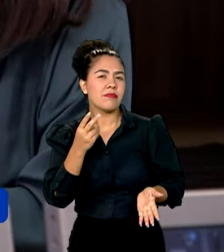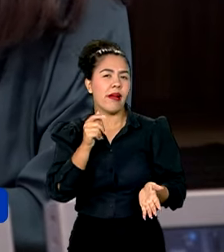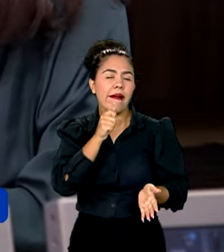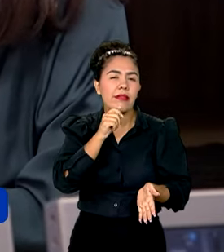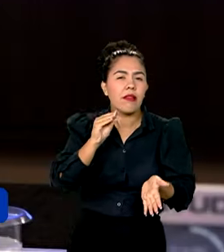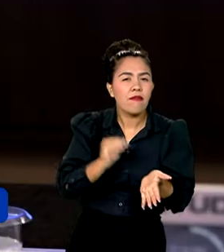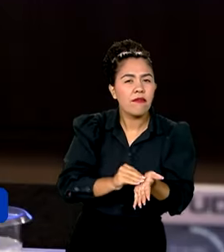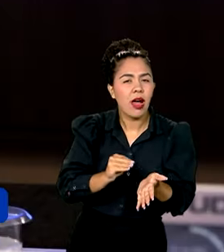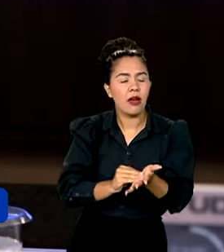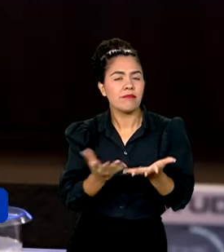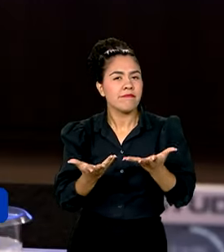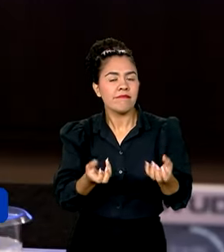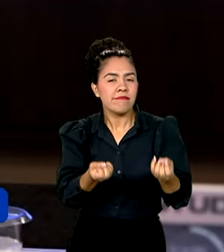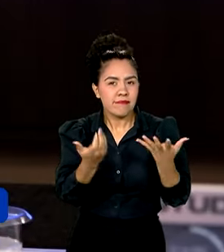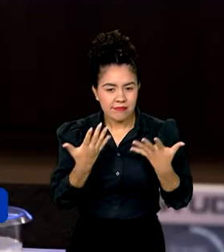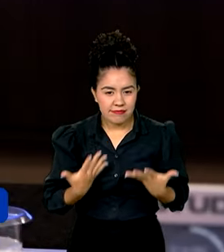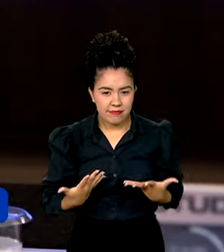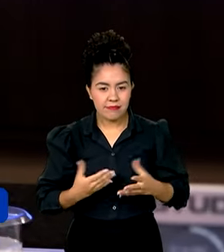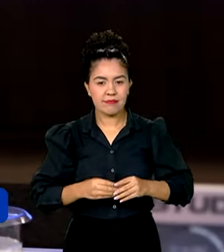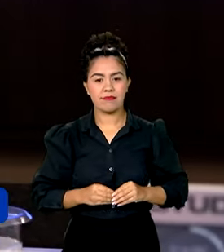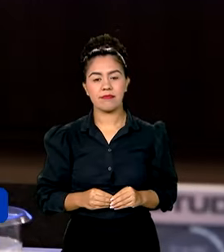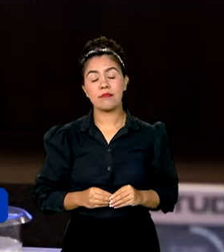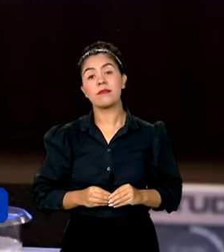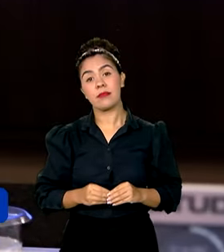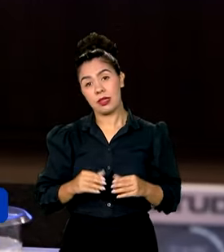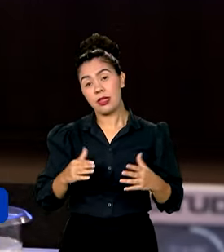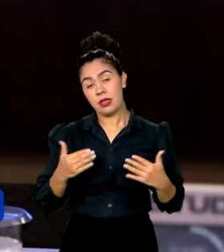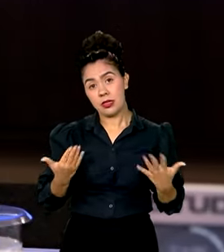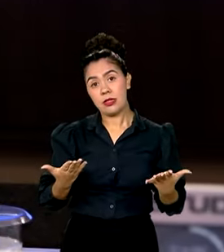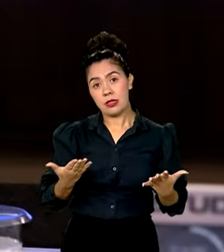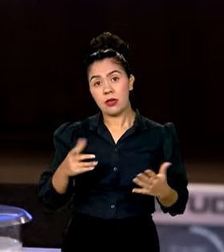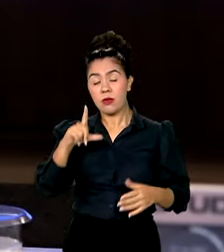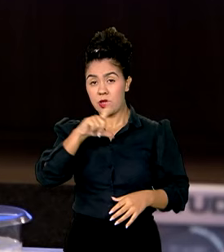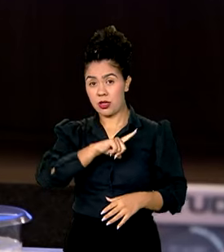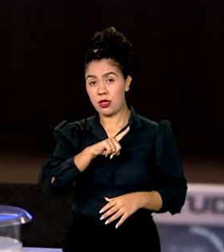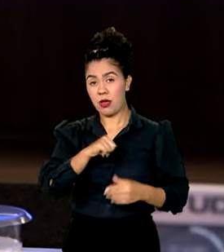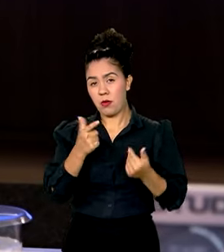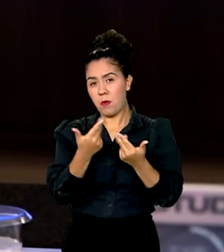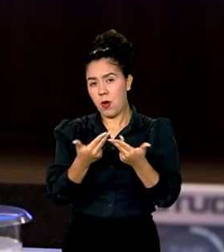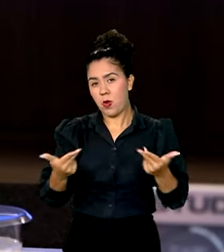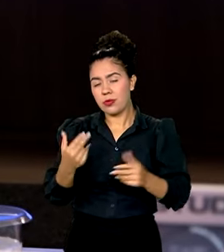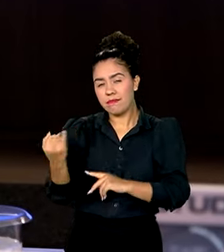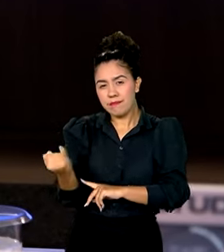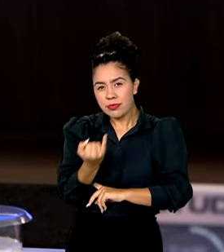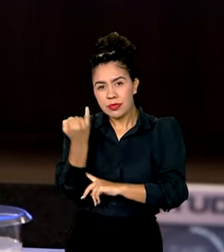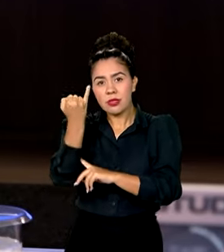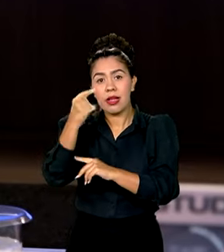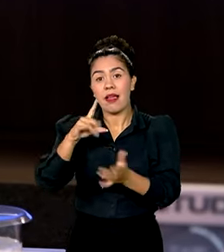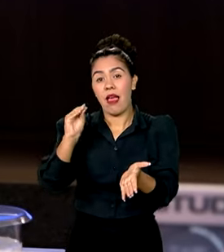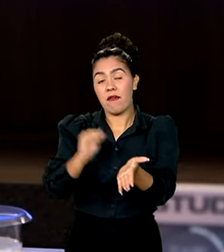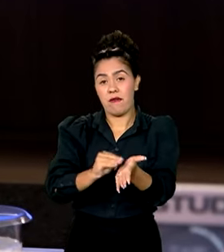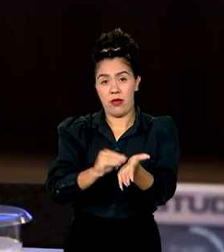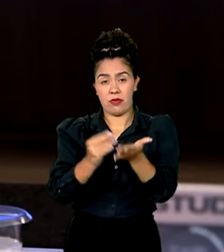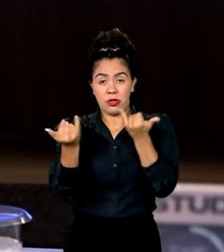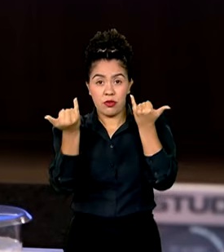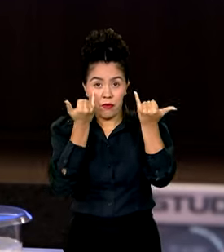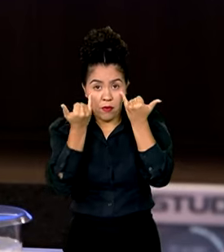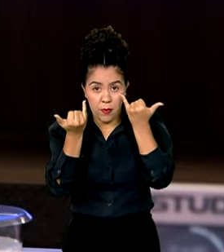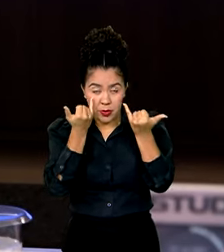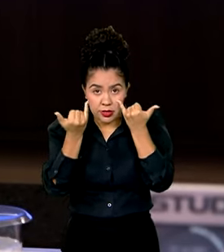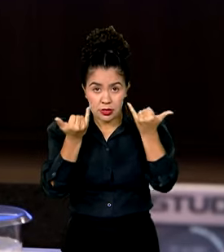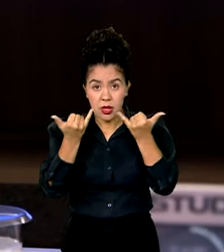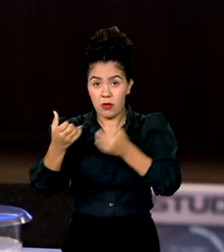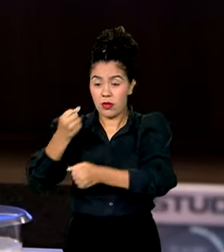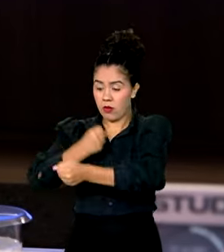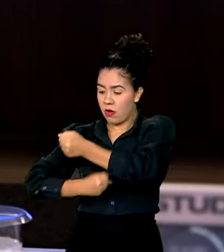com a vacina é existe o fator muito importante que é a desinformação que Desde o